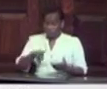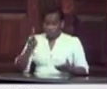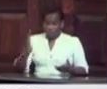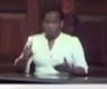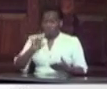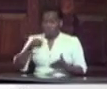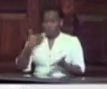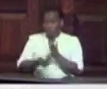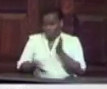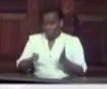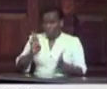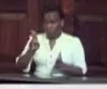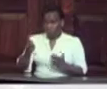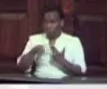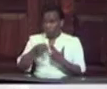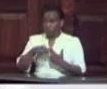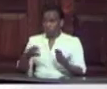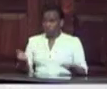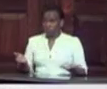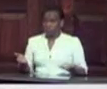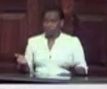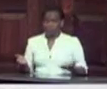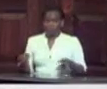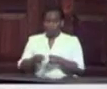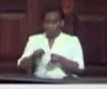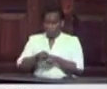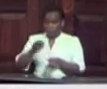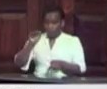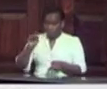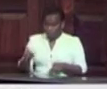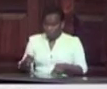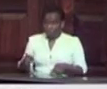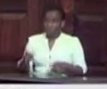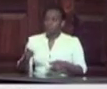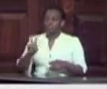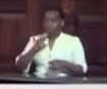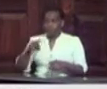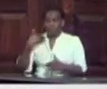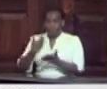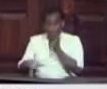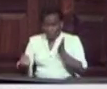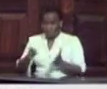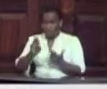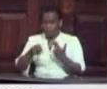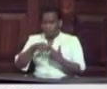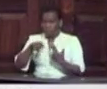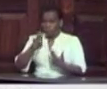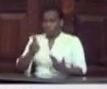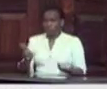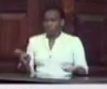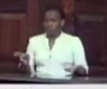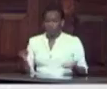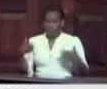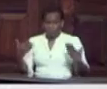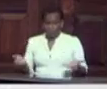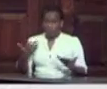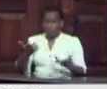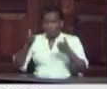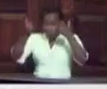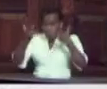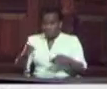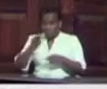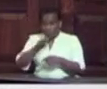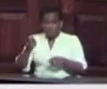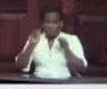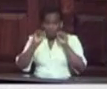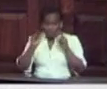professora vai ficar sem bilhete único. A aposentada vai ficar sem bilhete único. Mas eu quero chamar a atenção